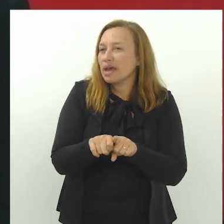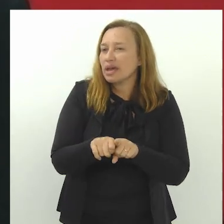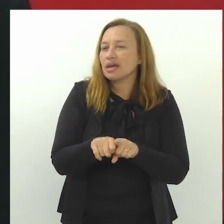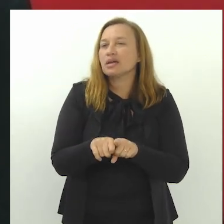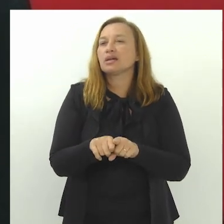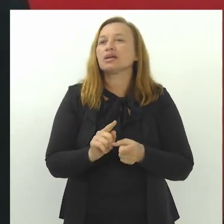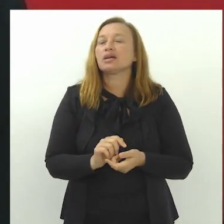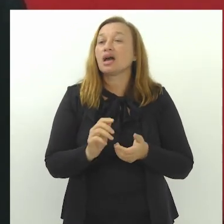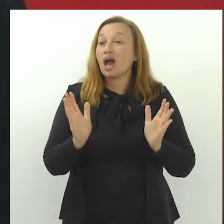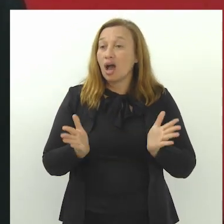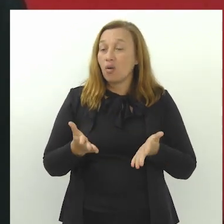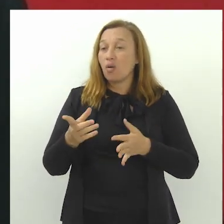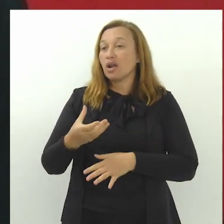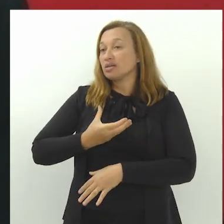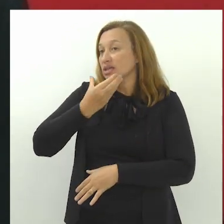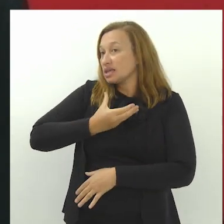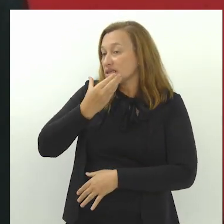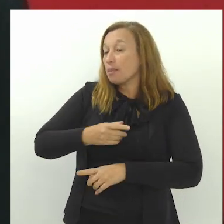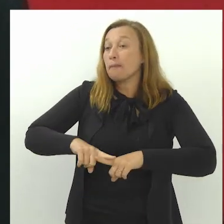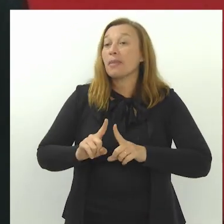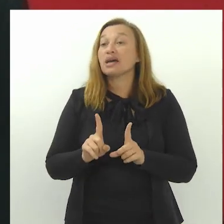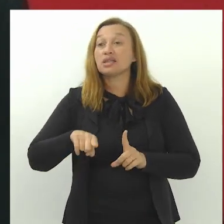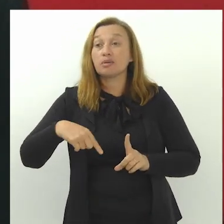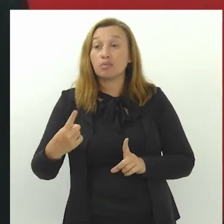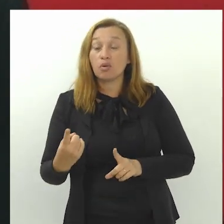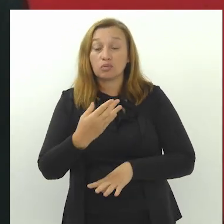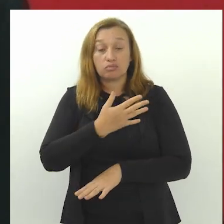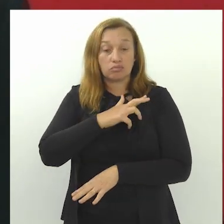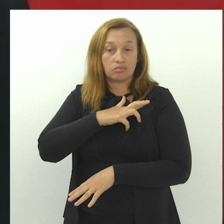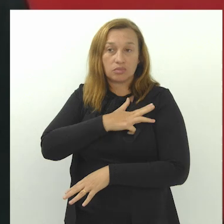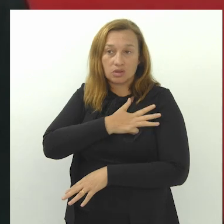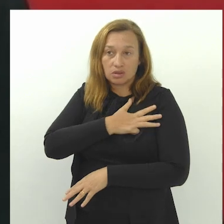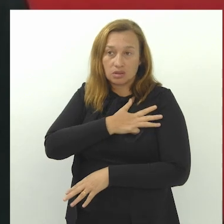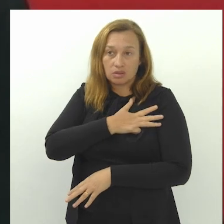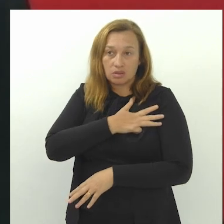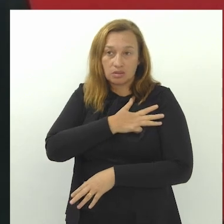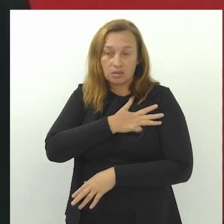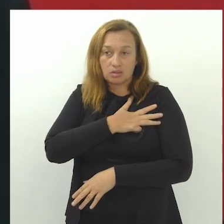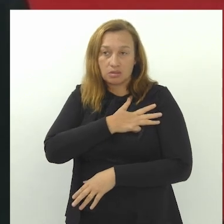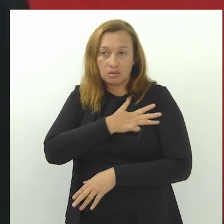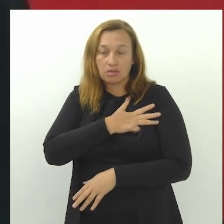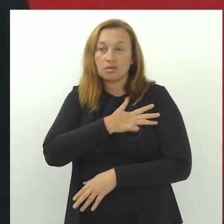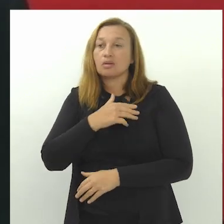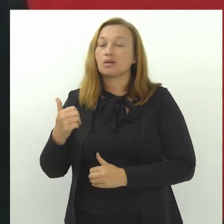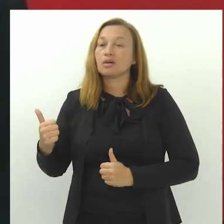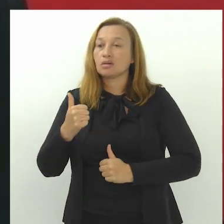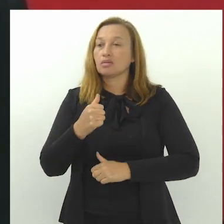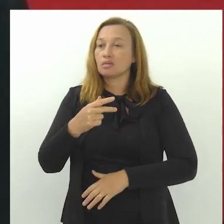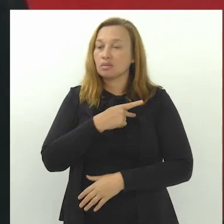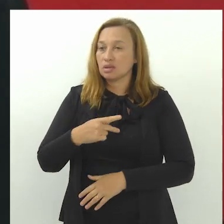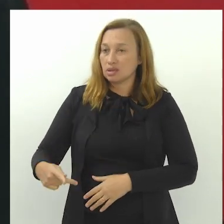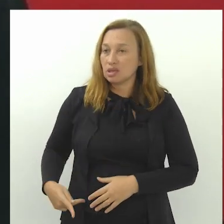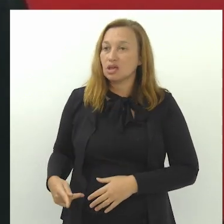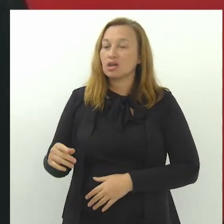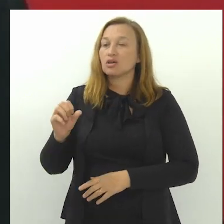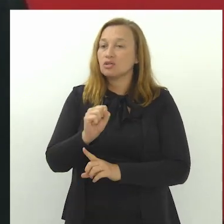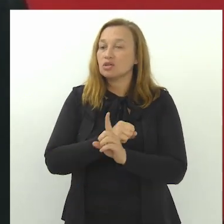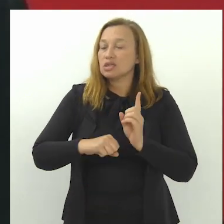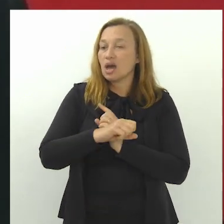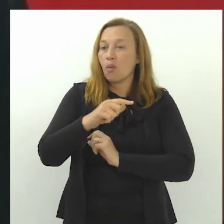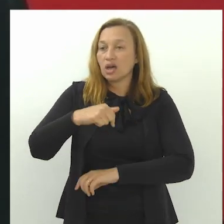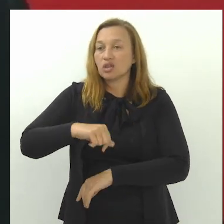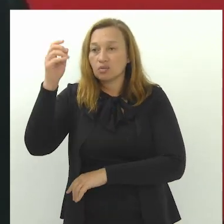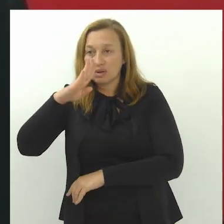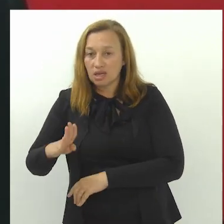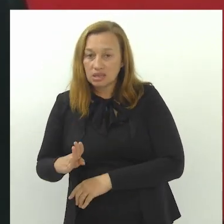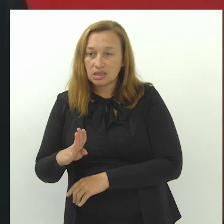Mercosul muito debilitada, né, agora em dezembro, mas logo o presidente Lula assume a presidência do BRICS, vai